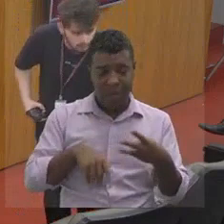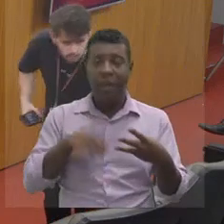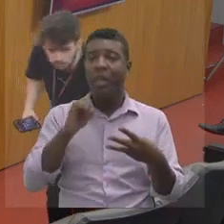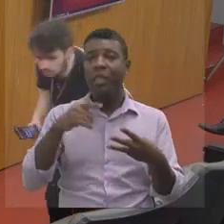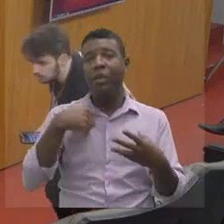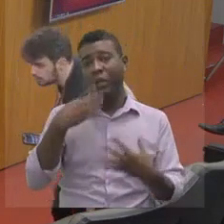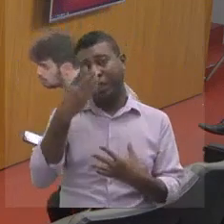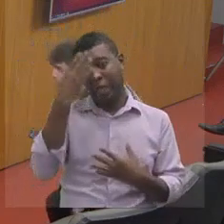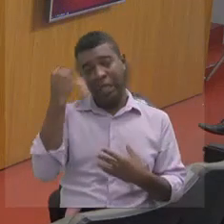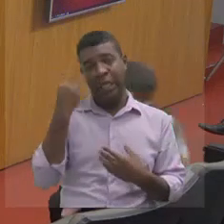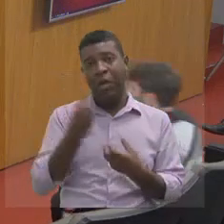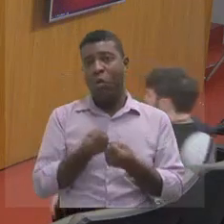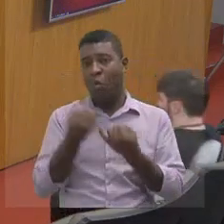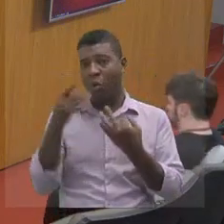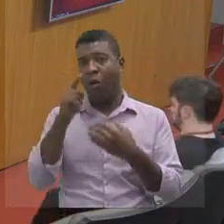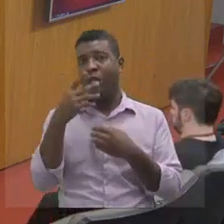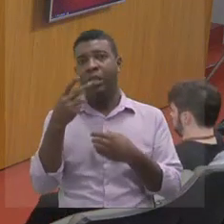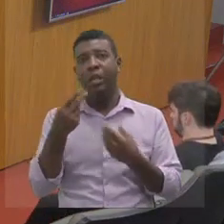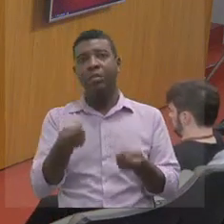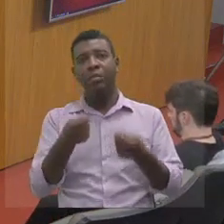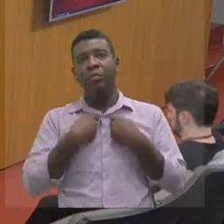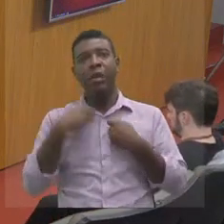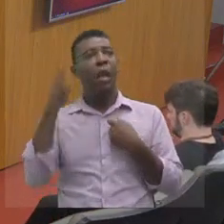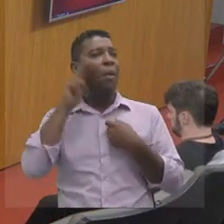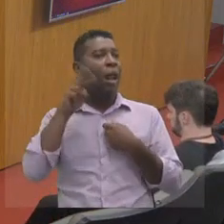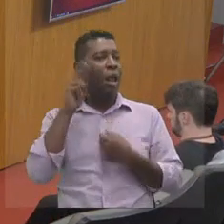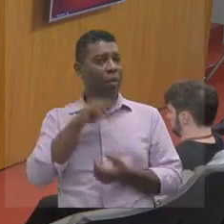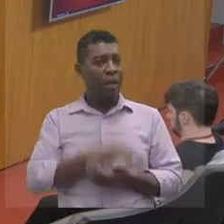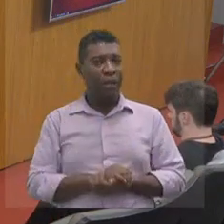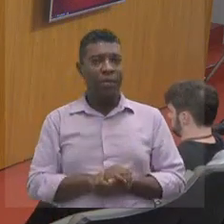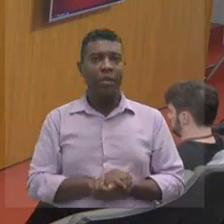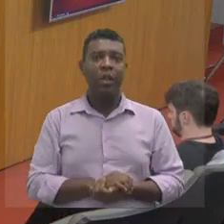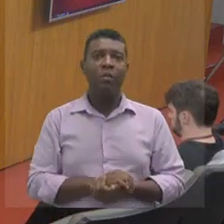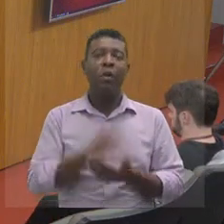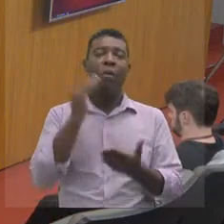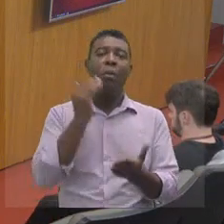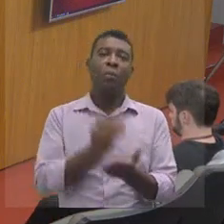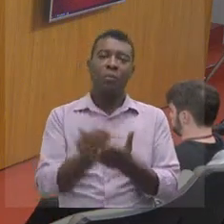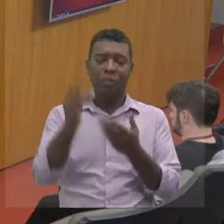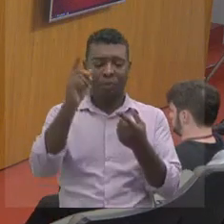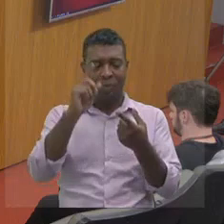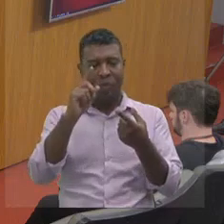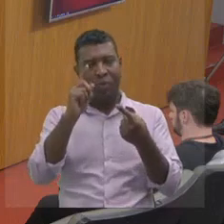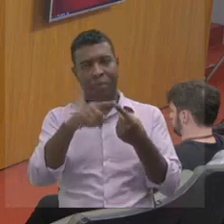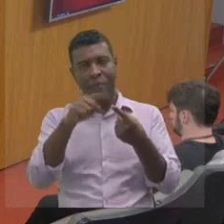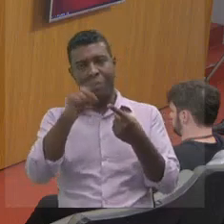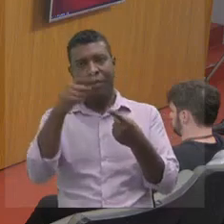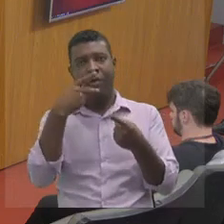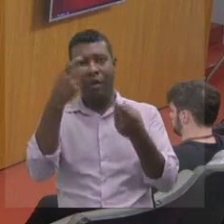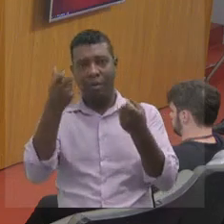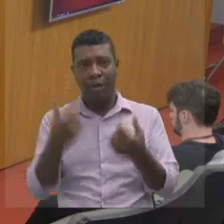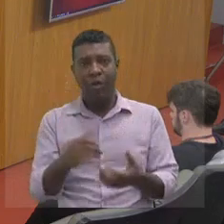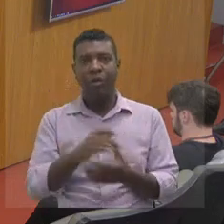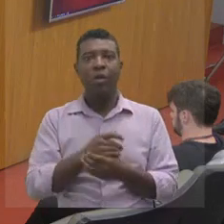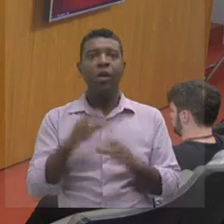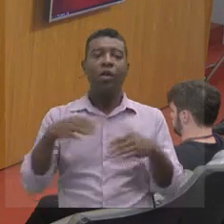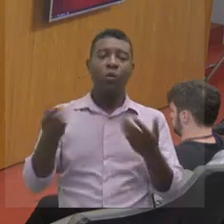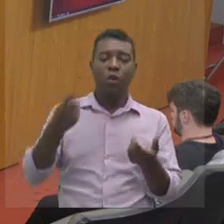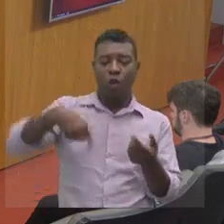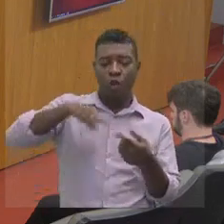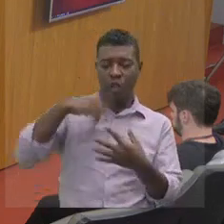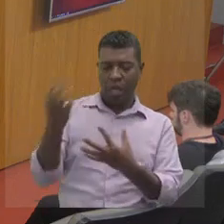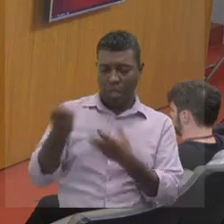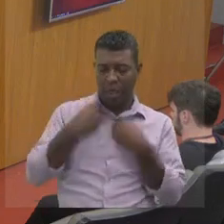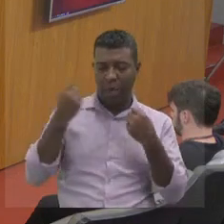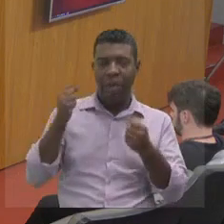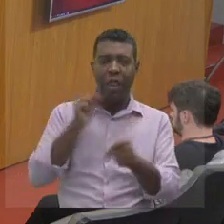você me relembra Tá mas por favor né começando pela lista que o senhor colocou é importante dizer que quando a gente recebe né Uma